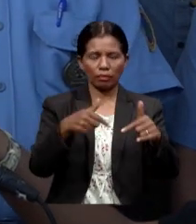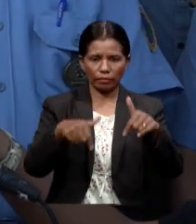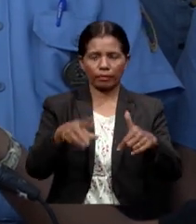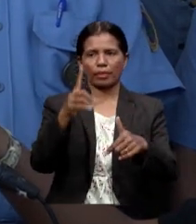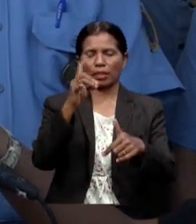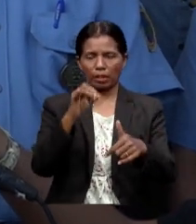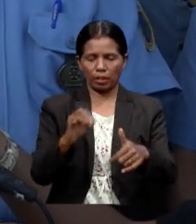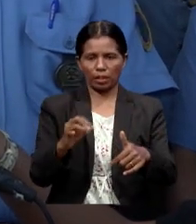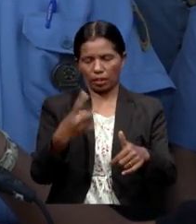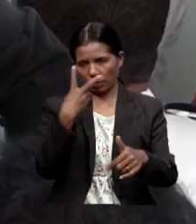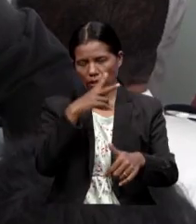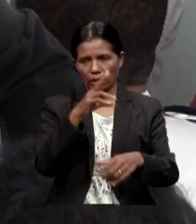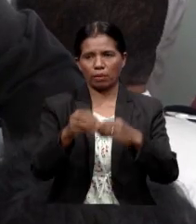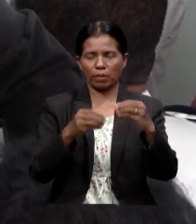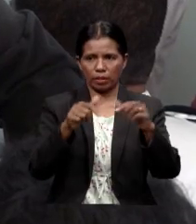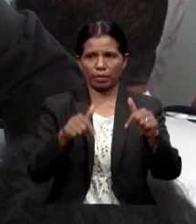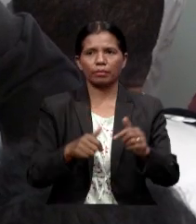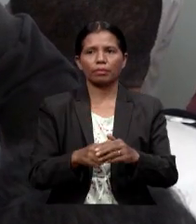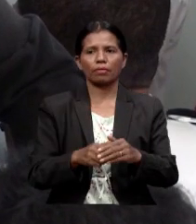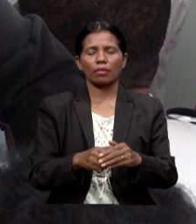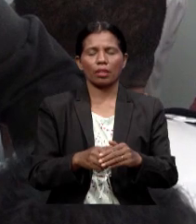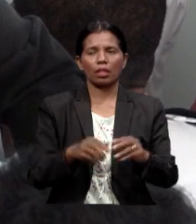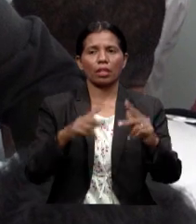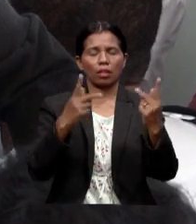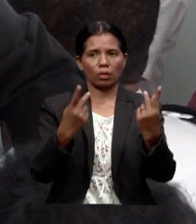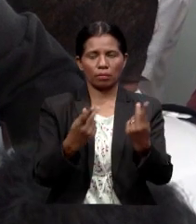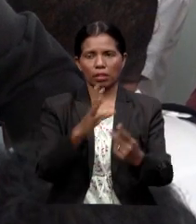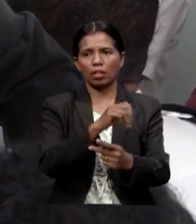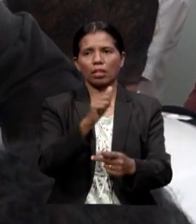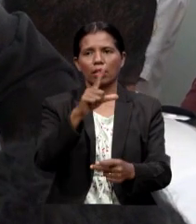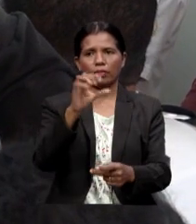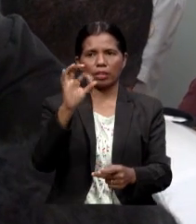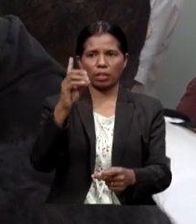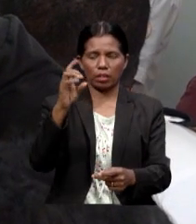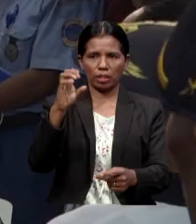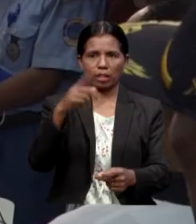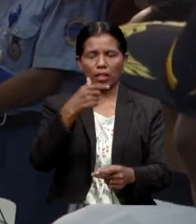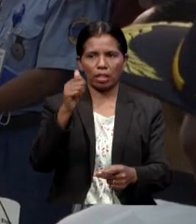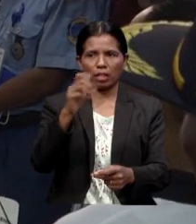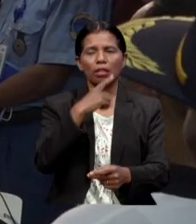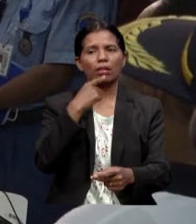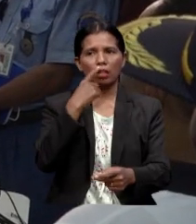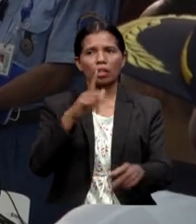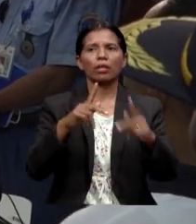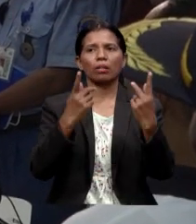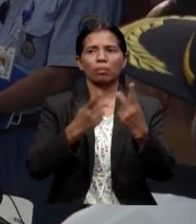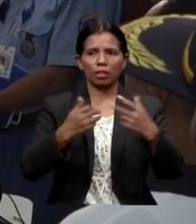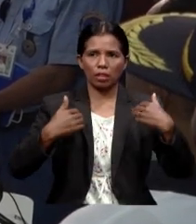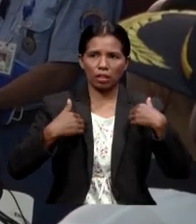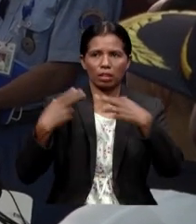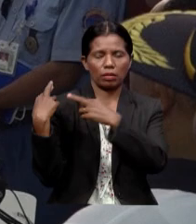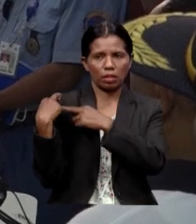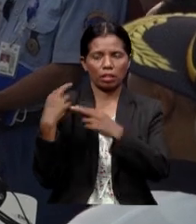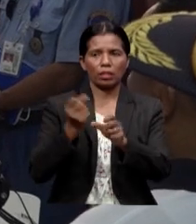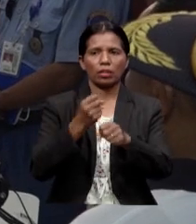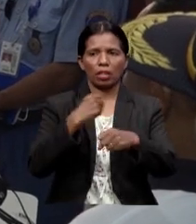direção geral de cooperativos. Comissário Autoridade Aduaneira Alfândega, José António Fátima Abílio Hateten, companhia e dever atuhalo manutenção